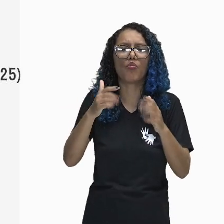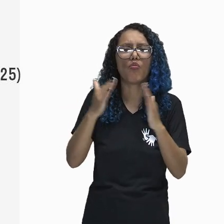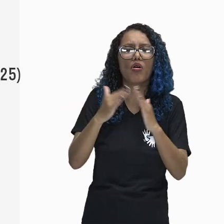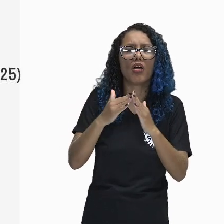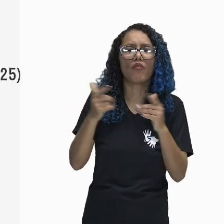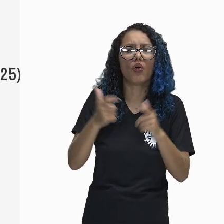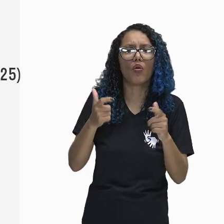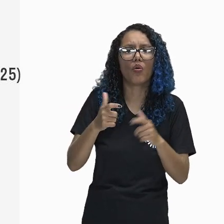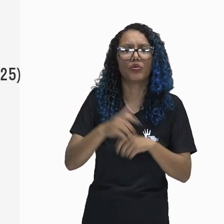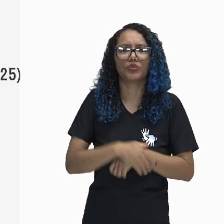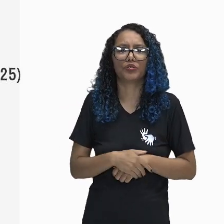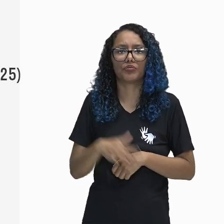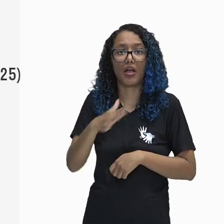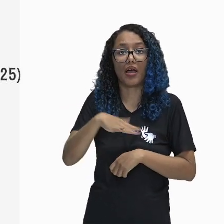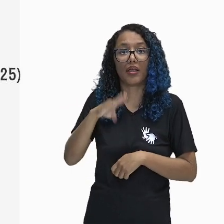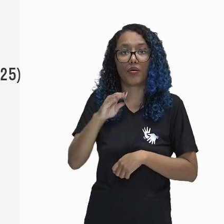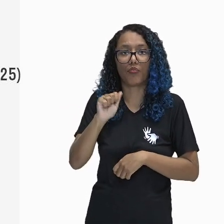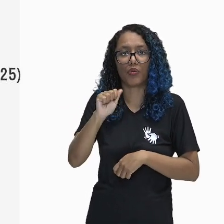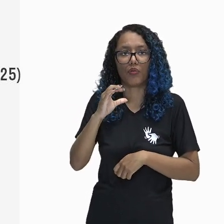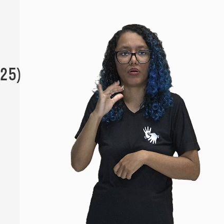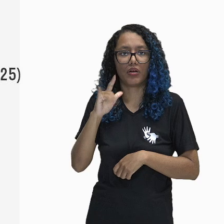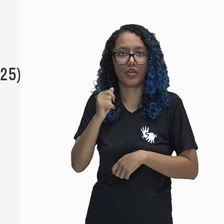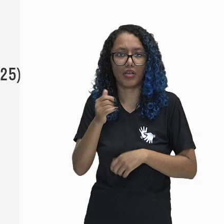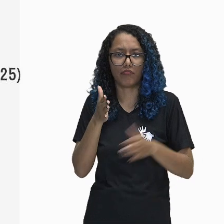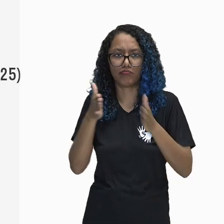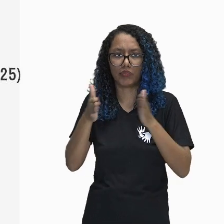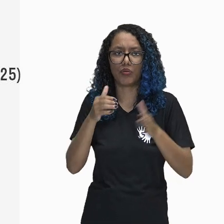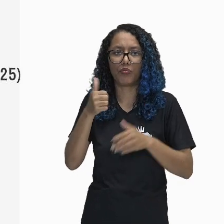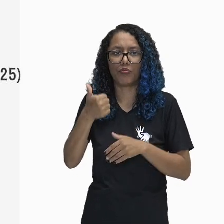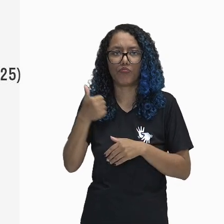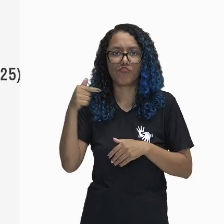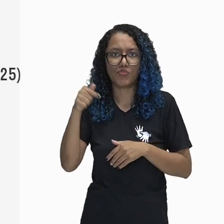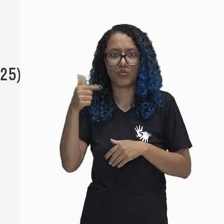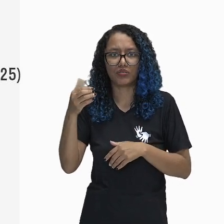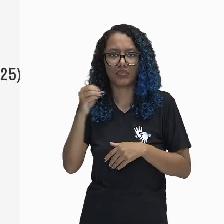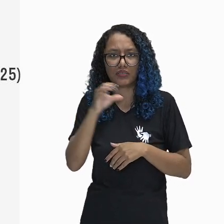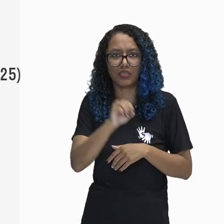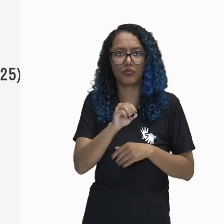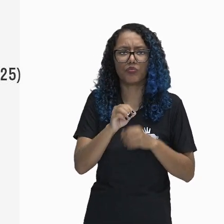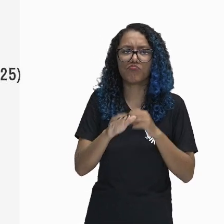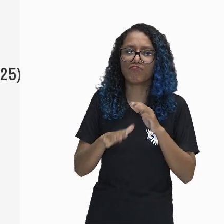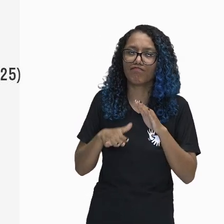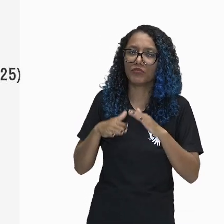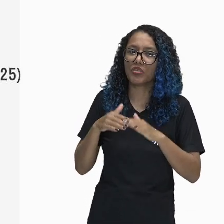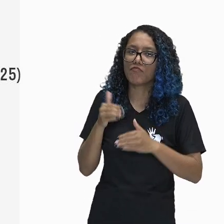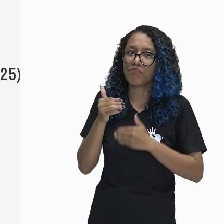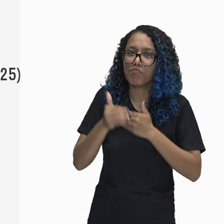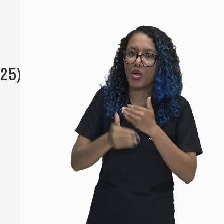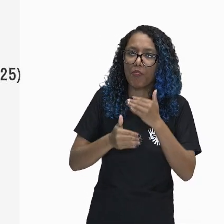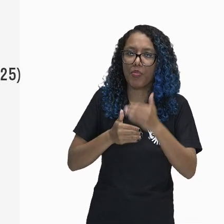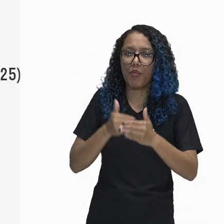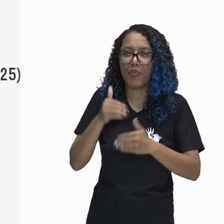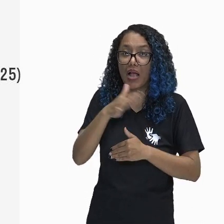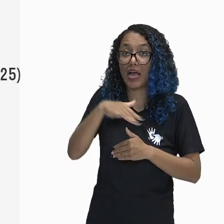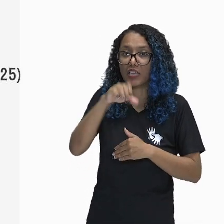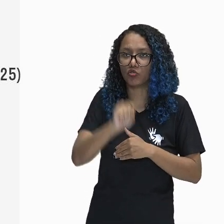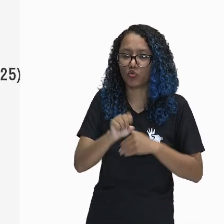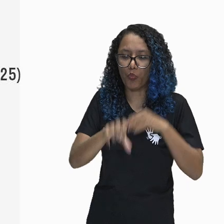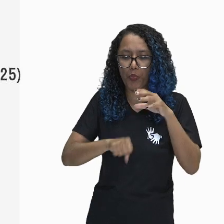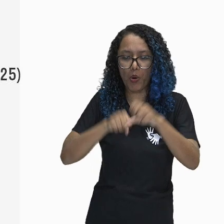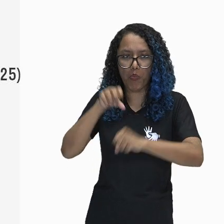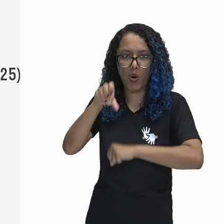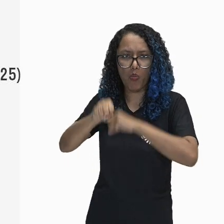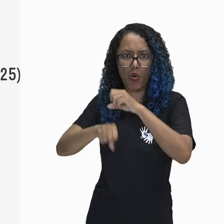ano 1700 a.C., foram lentamente dominando o território do sul dessa região,